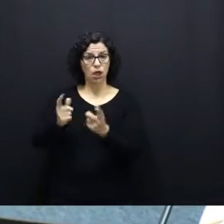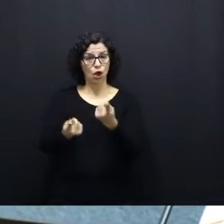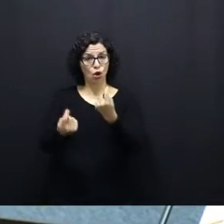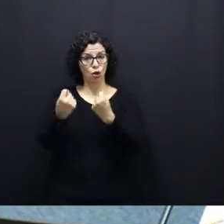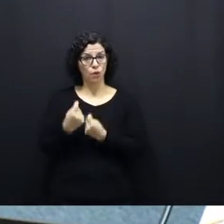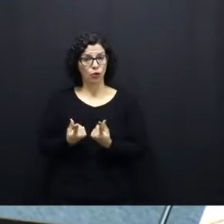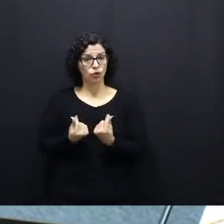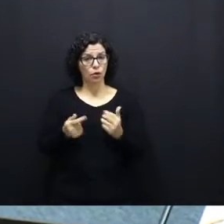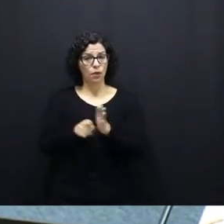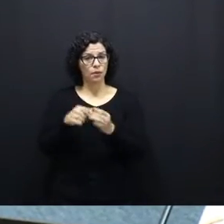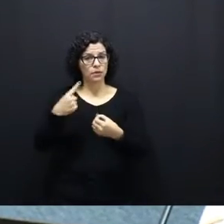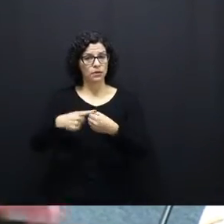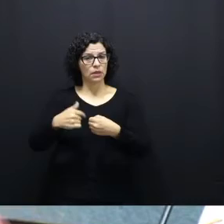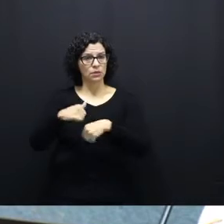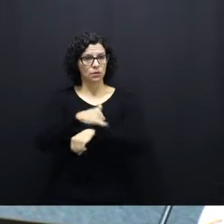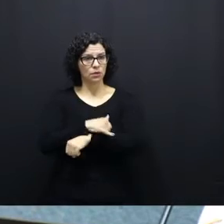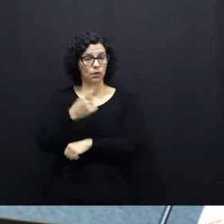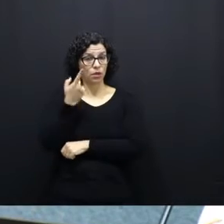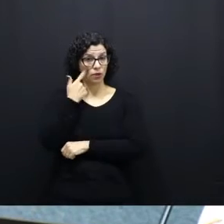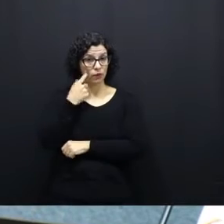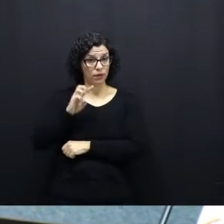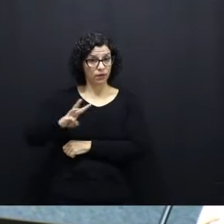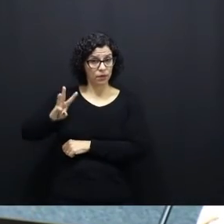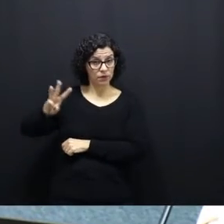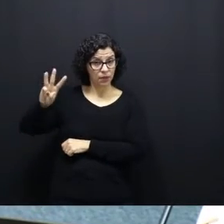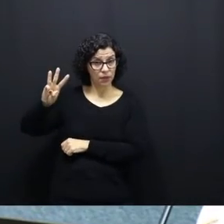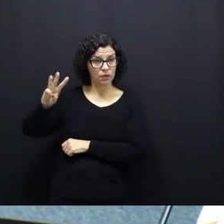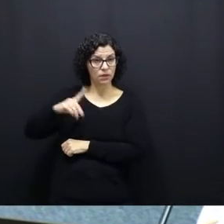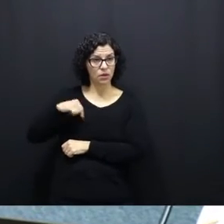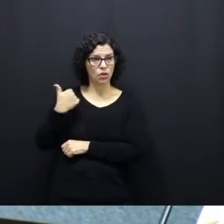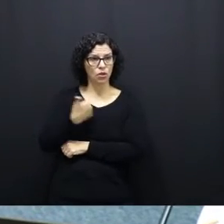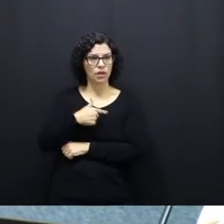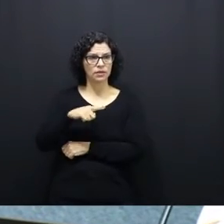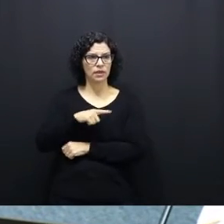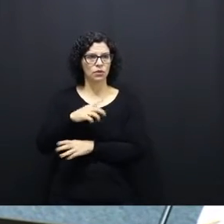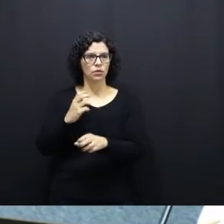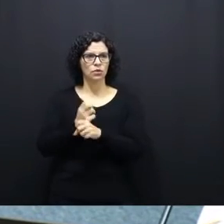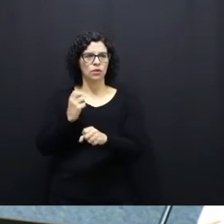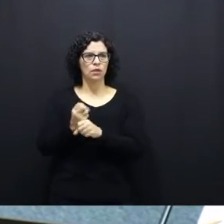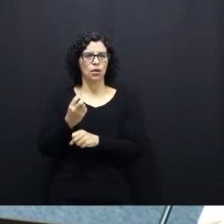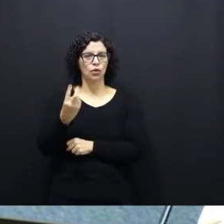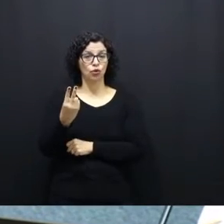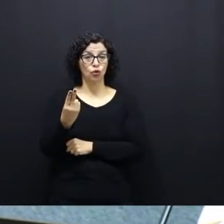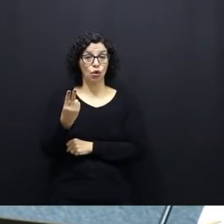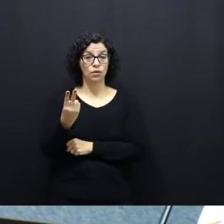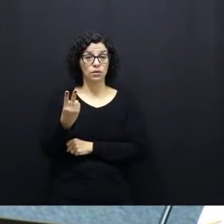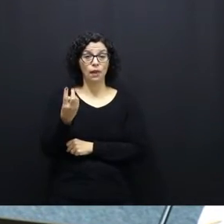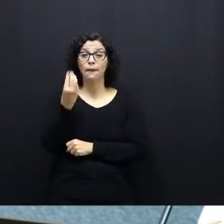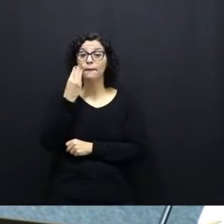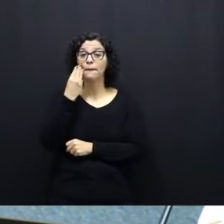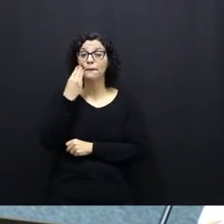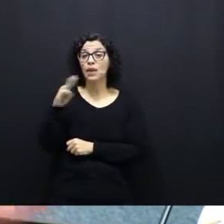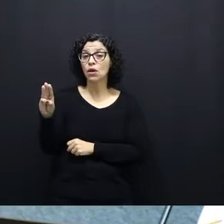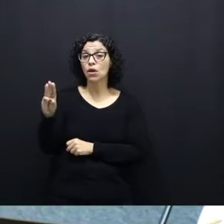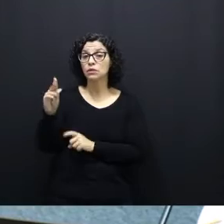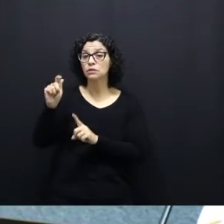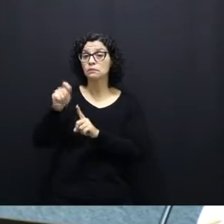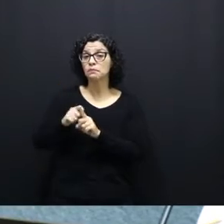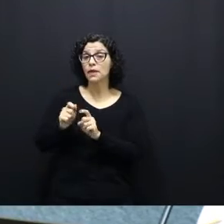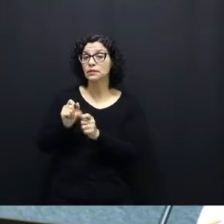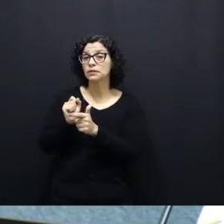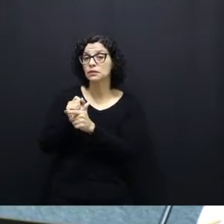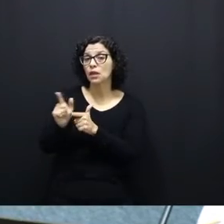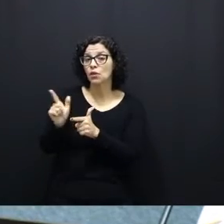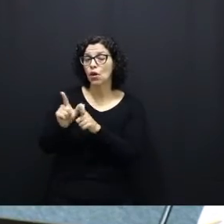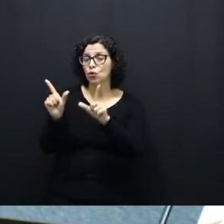cidade porque o que eu consegui buscar o portal transparência nós pagamos mais de 2 milhões por mês alugam gostam a